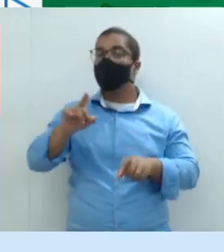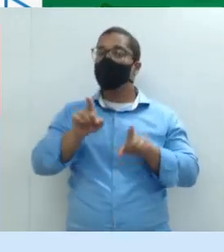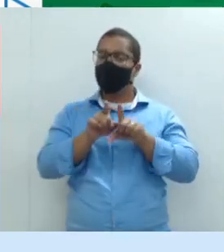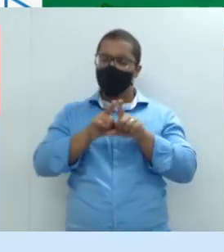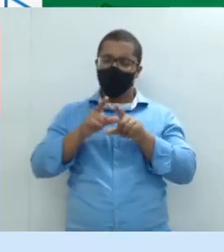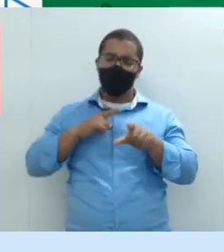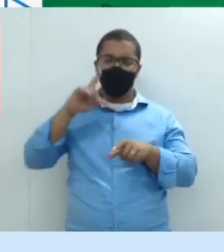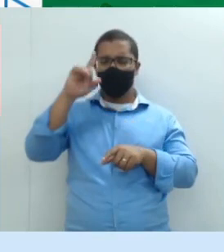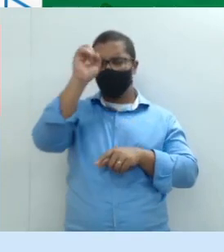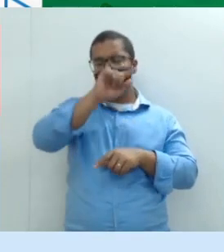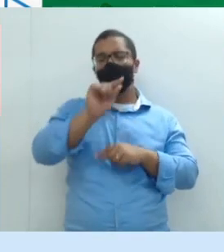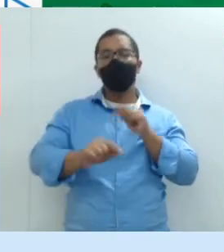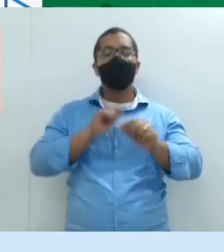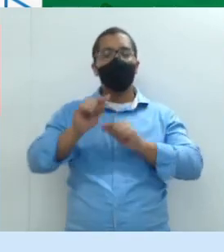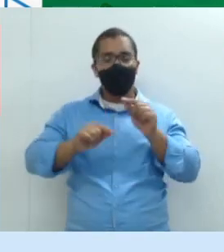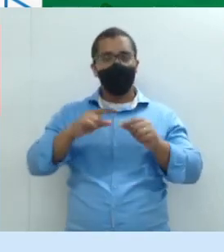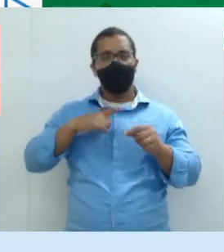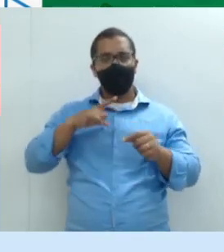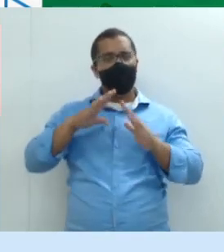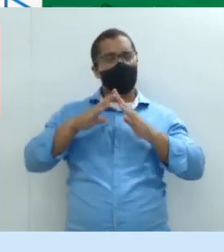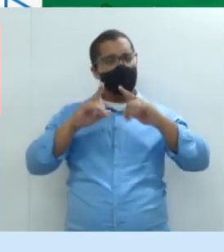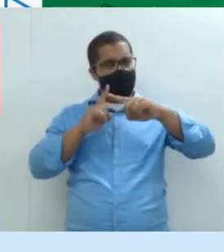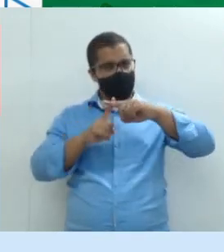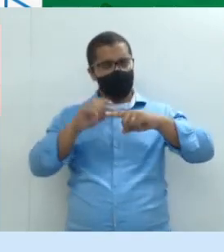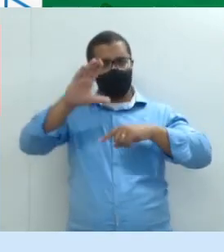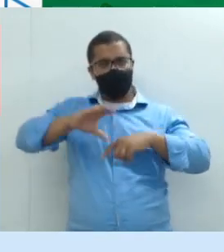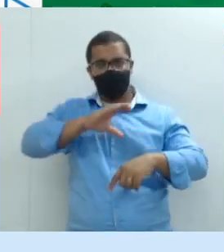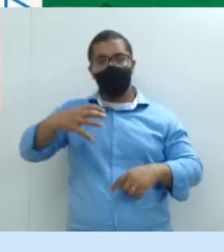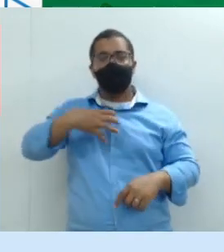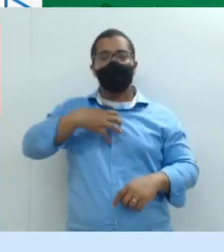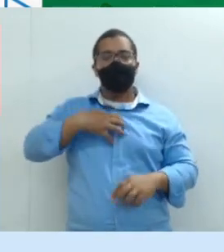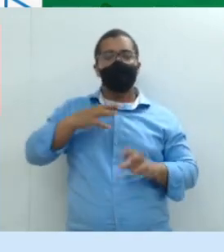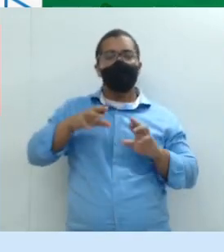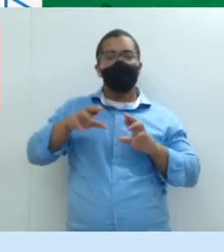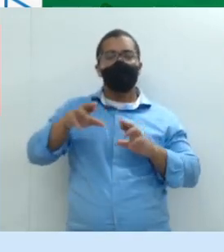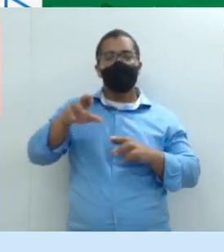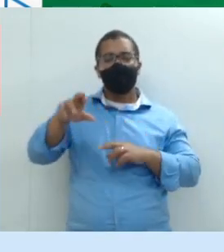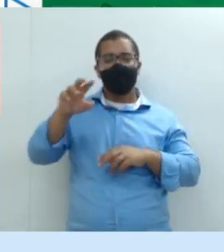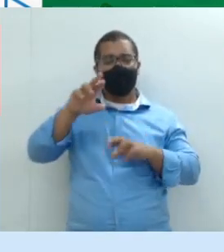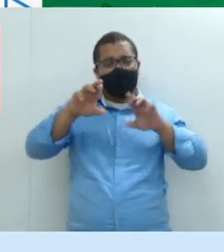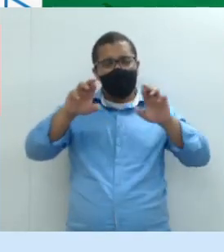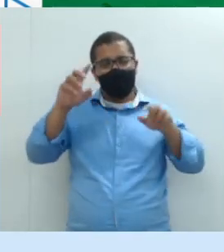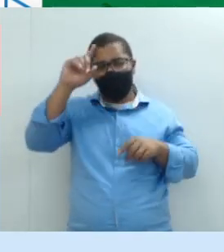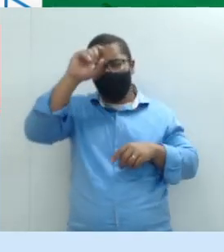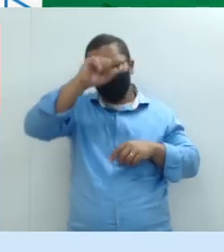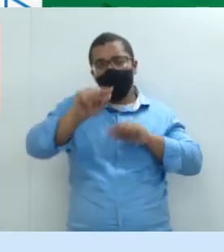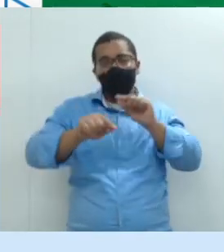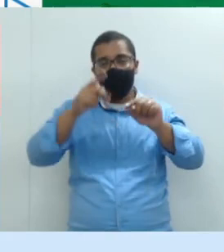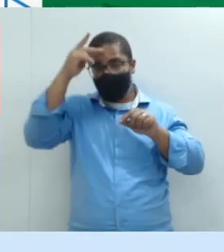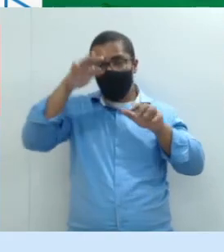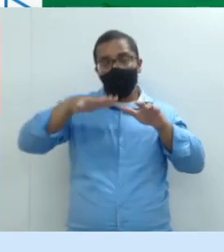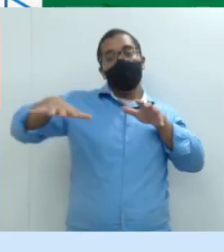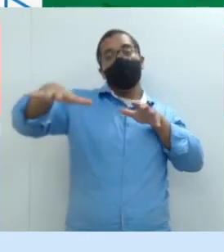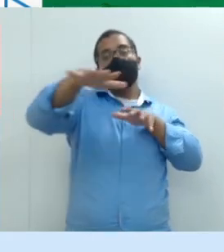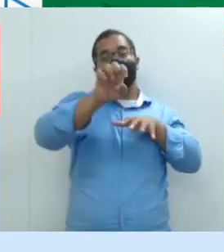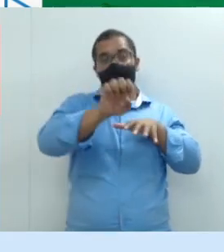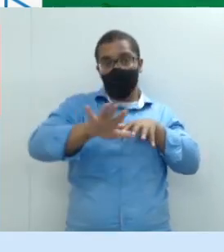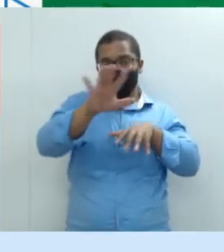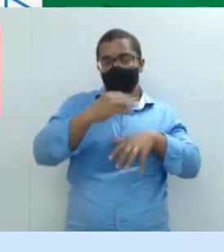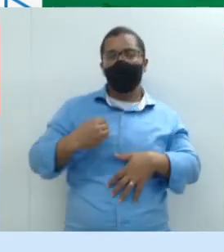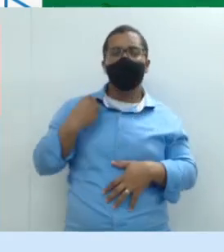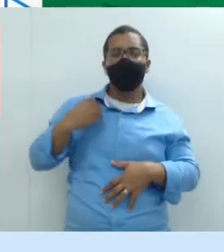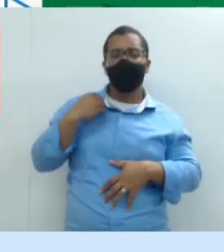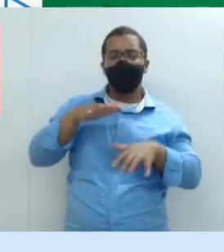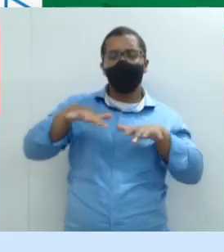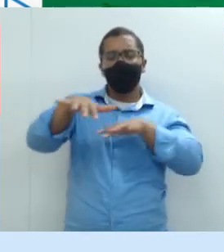dificuldade, a Igreja Católica vai sentir também uma dificuldade com relação às pessoas que fazem parte daquela região da Europa. As próprias